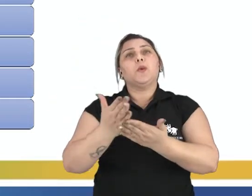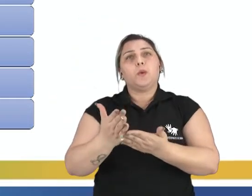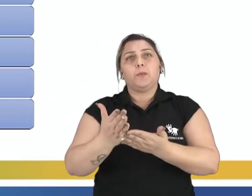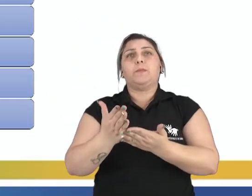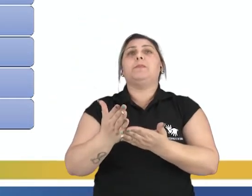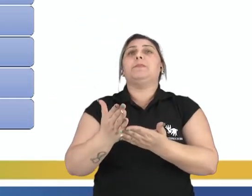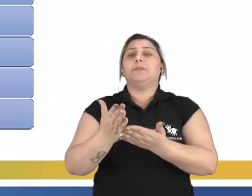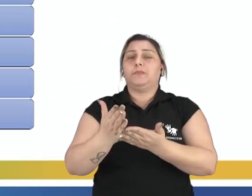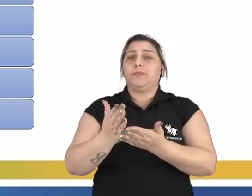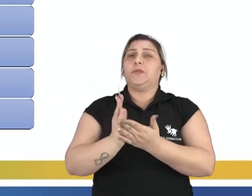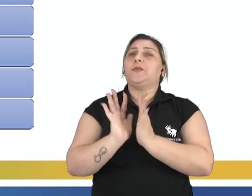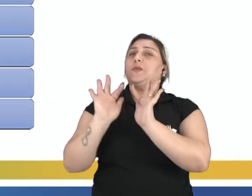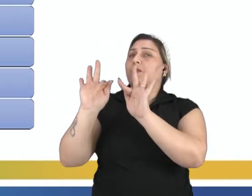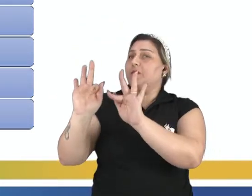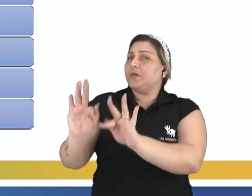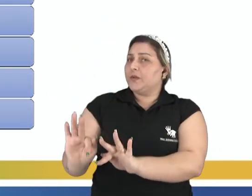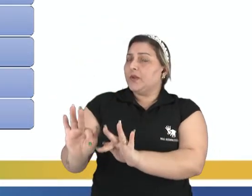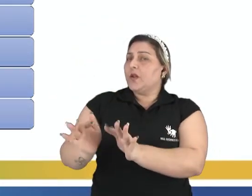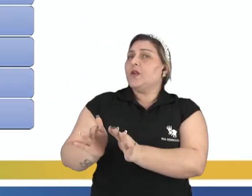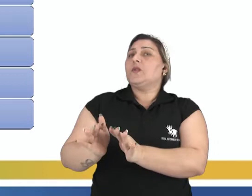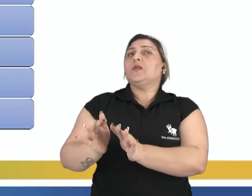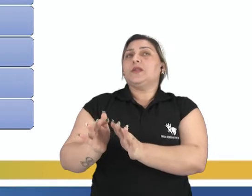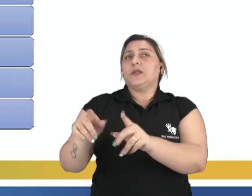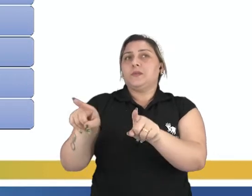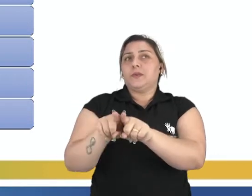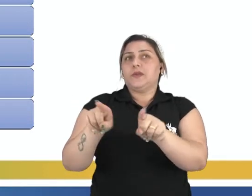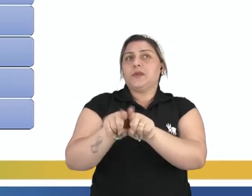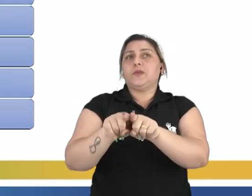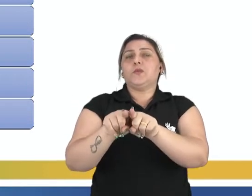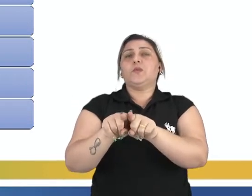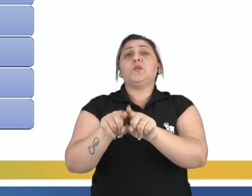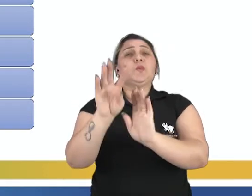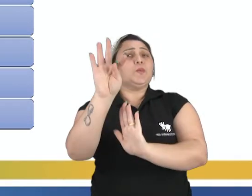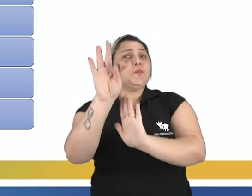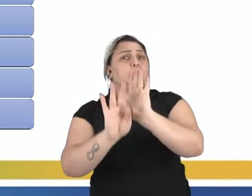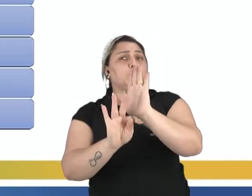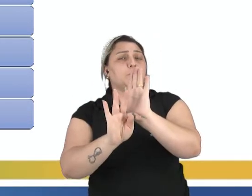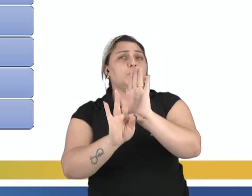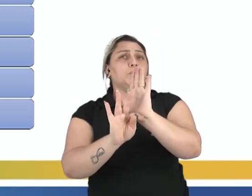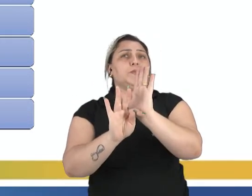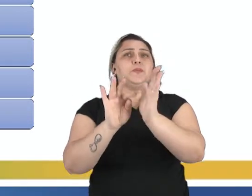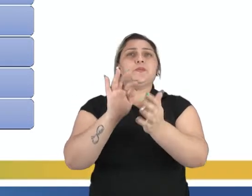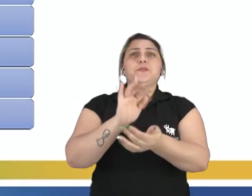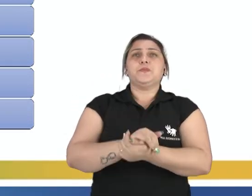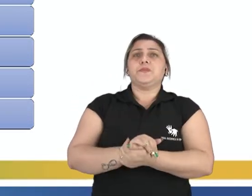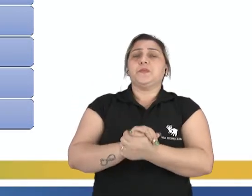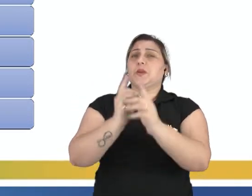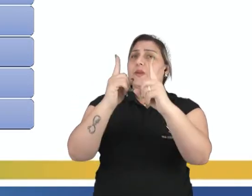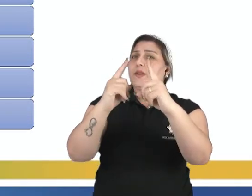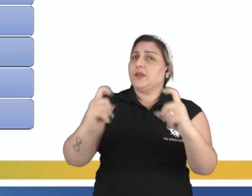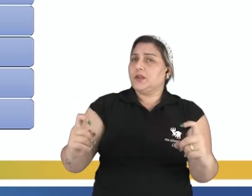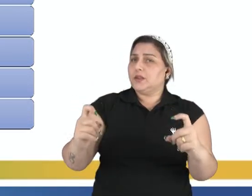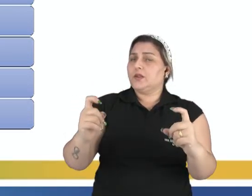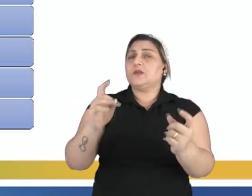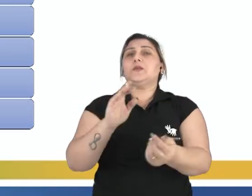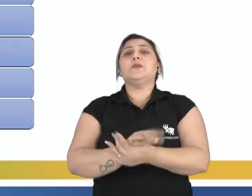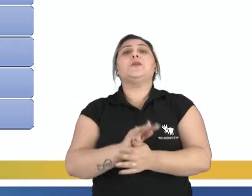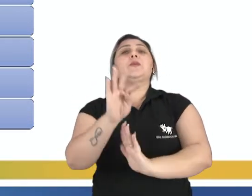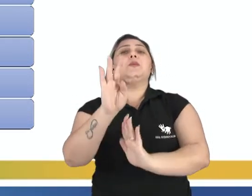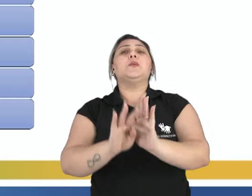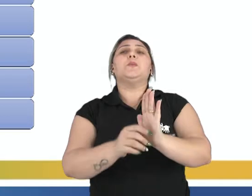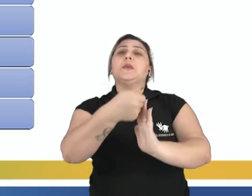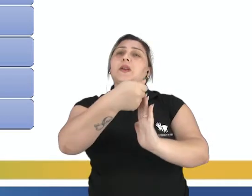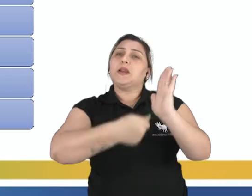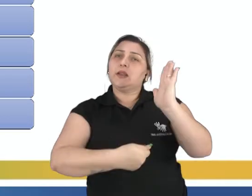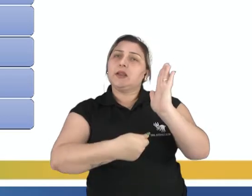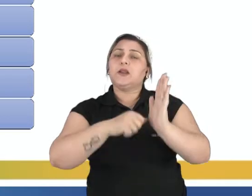do parágrafo, o final, dividido assim como um texto, vamos supor, científico, ali um texto, uma